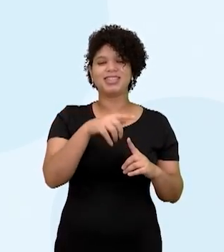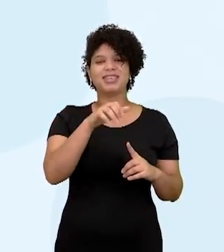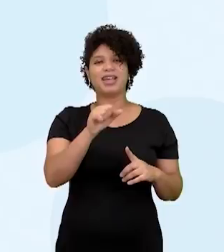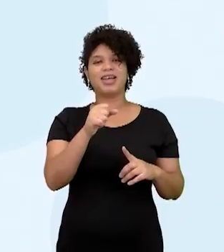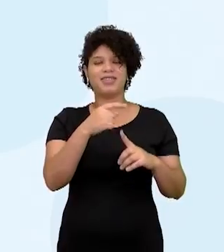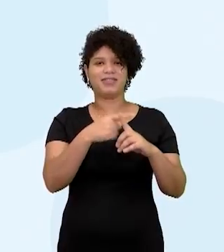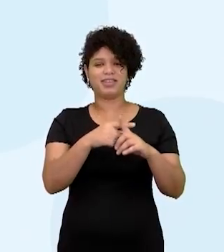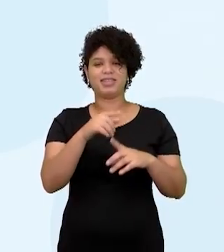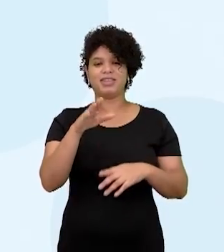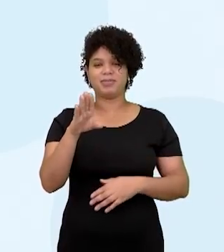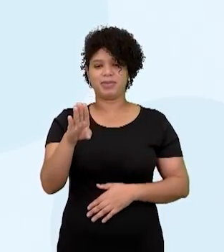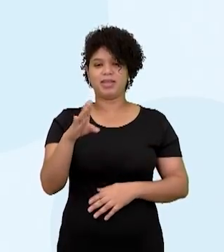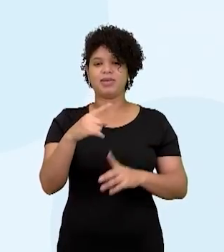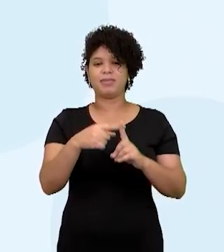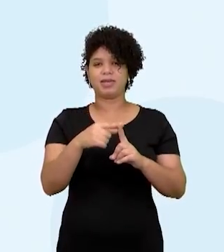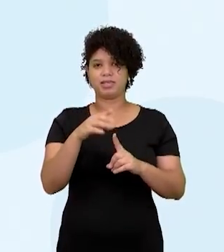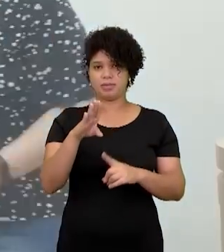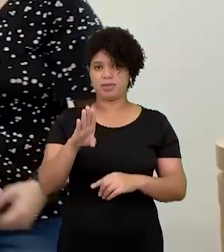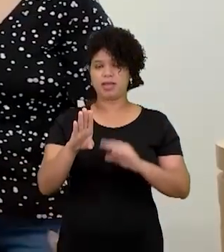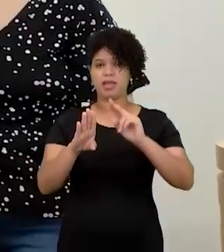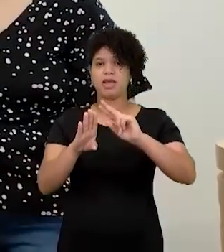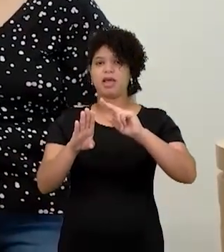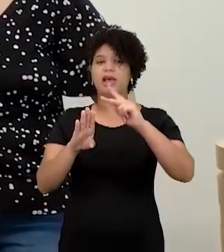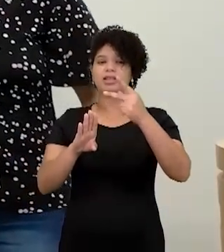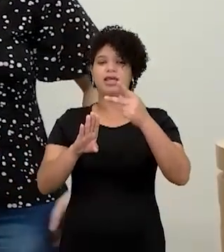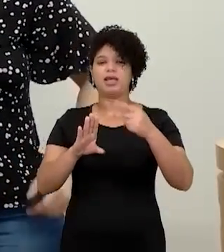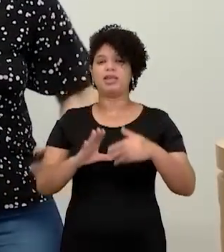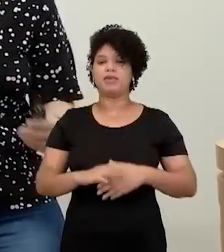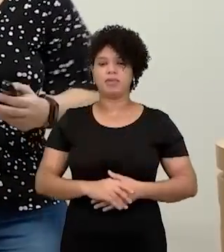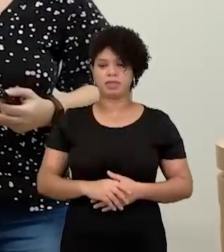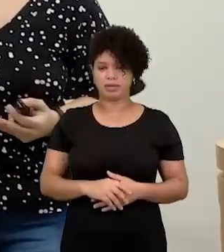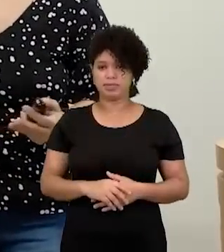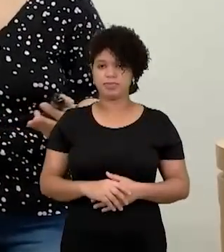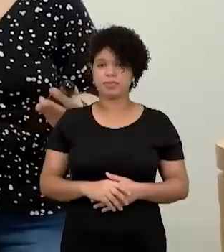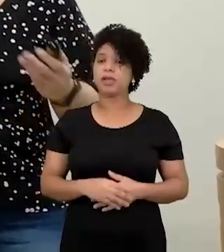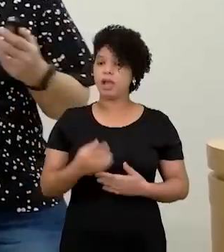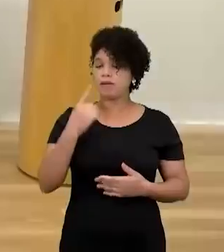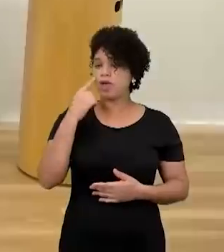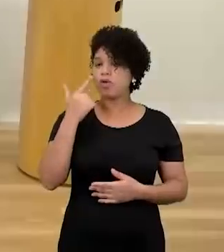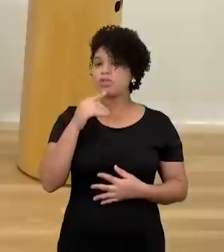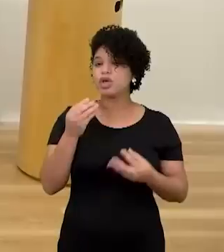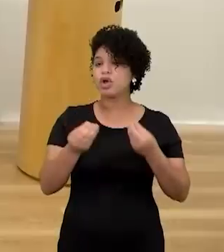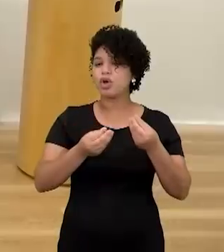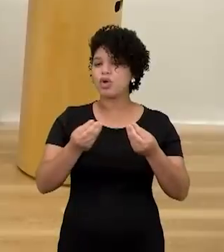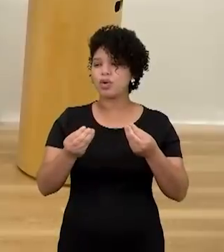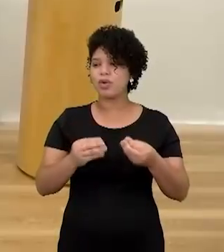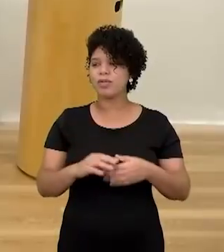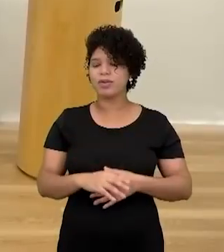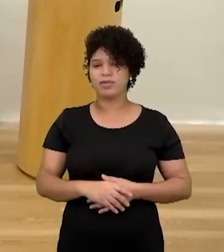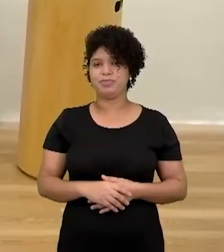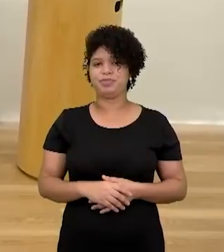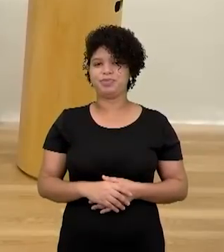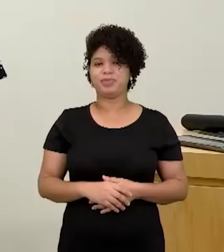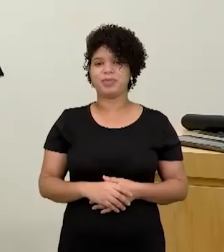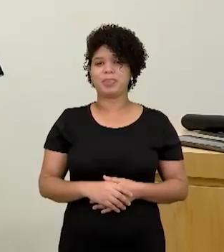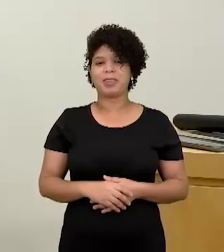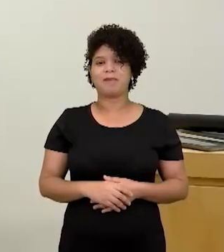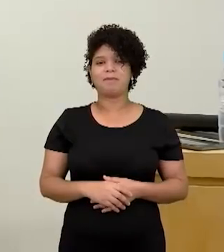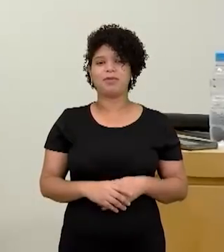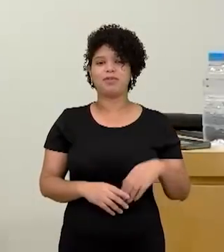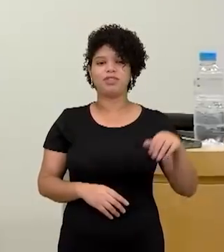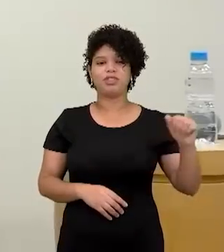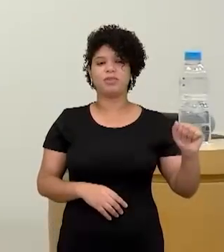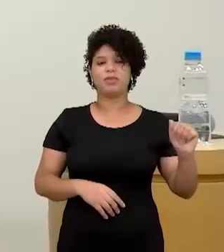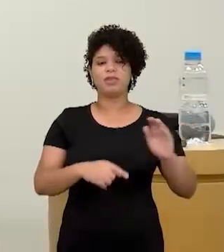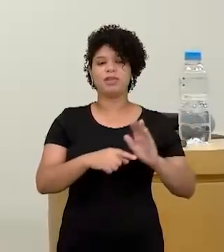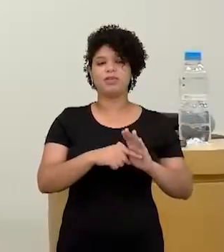termo, mais quadrado do segundo. Tá, professora, eu lembrei disso, lembrei que produto notável, produto vem de conta de vezes, notável porque sempre é